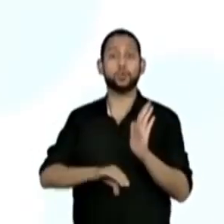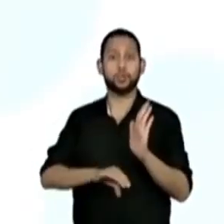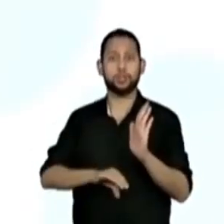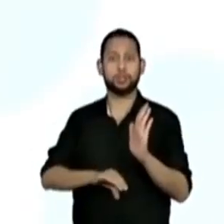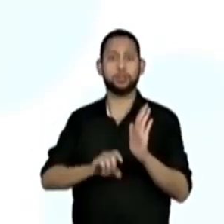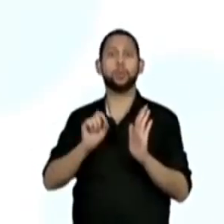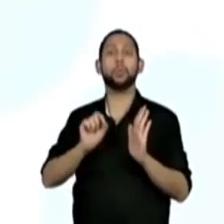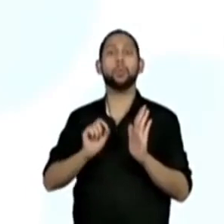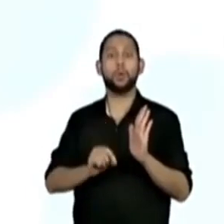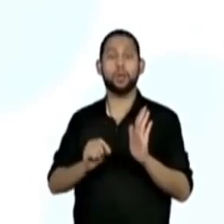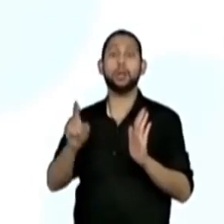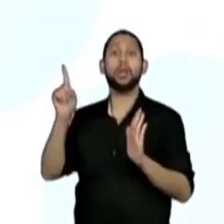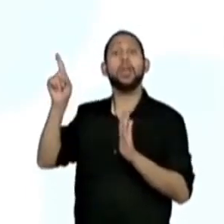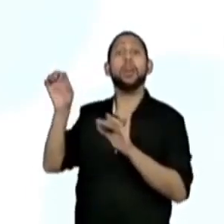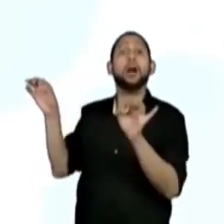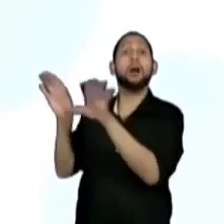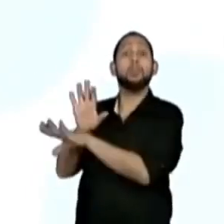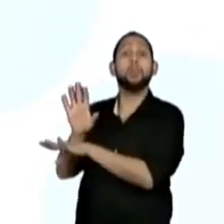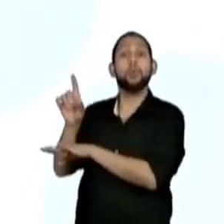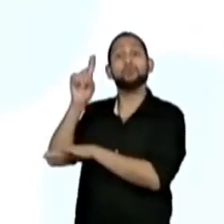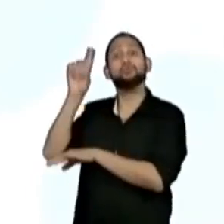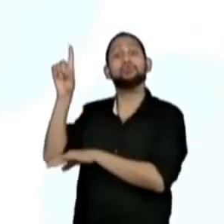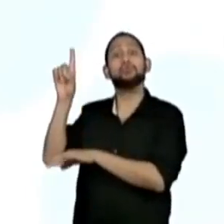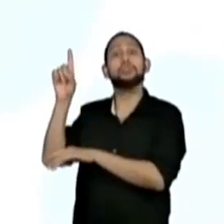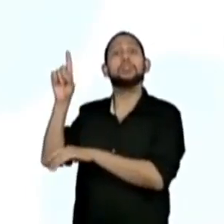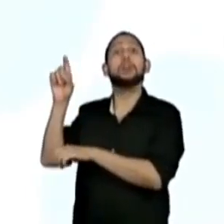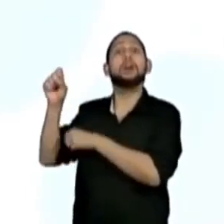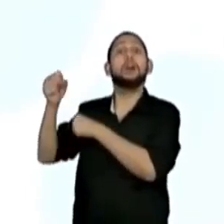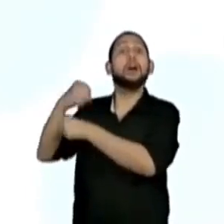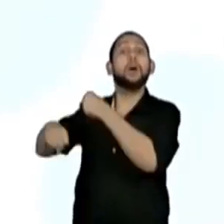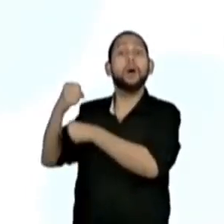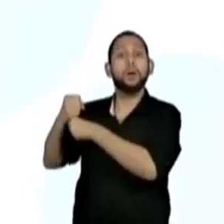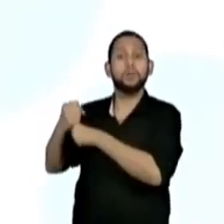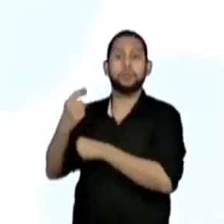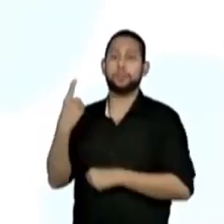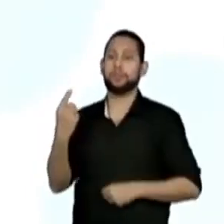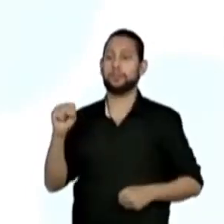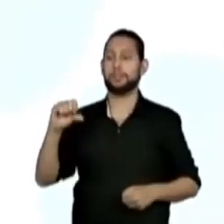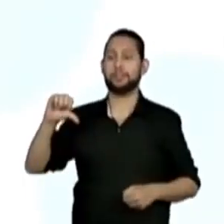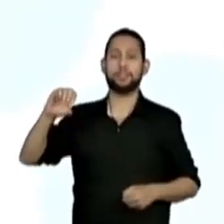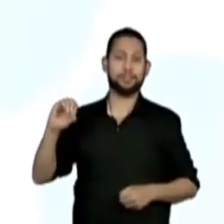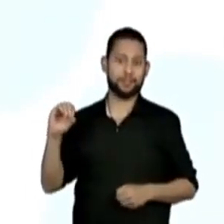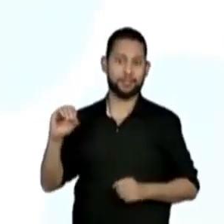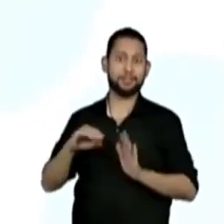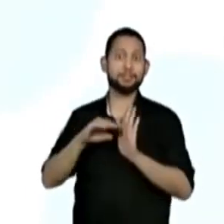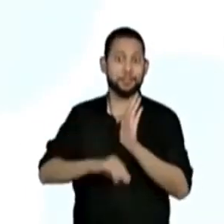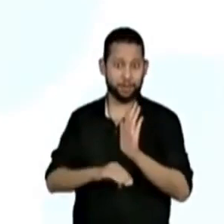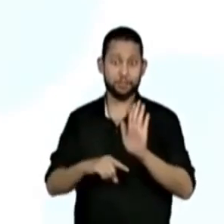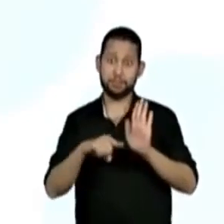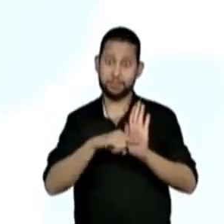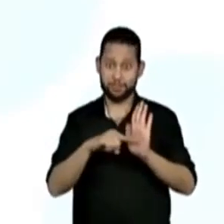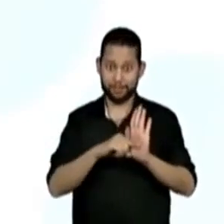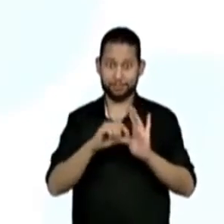o ano que ele terminou a pintura 18 90